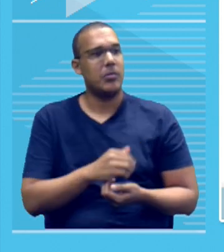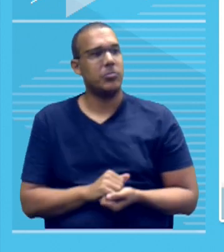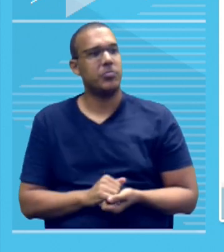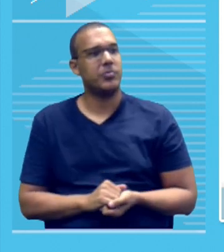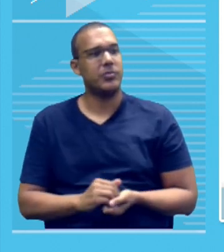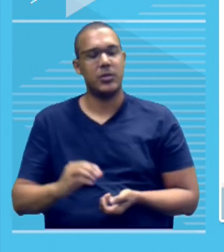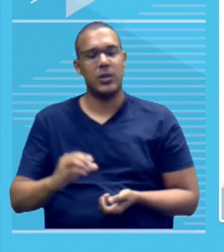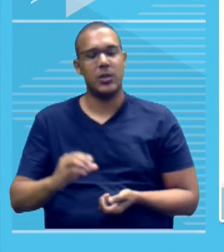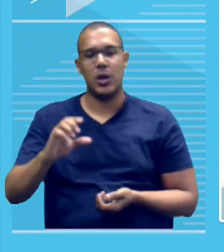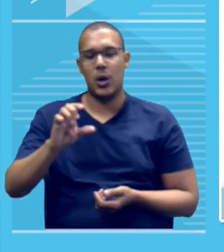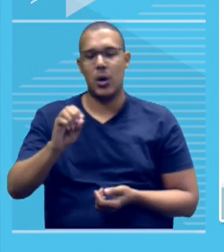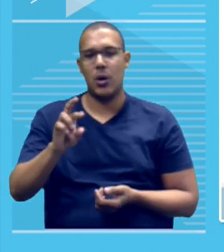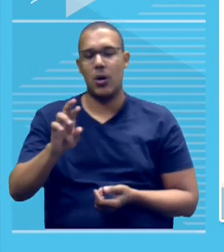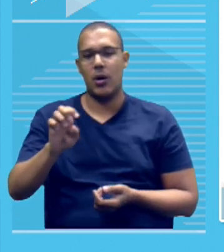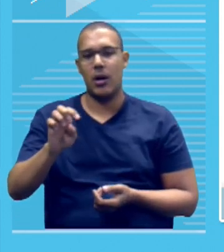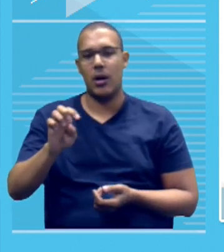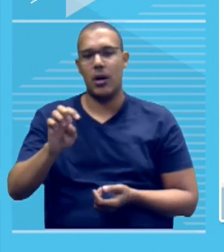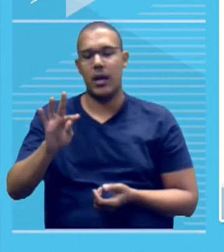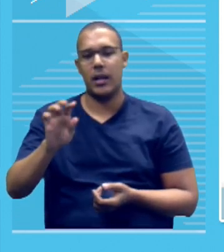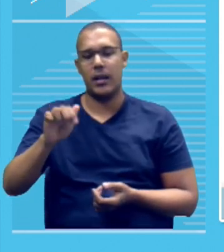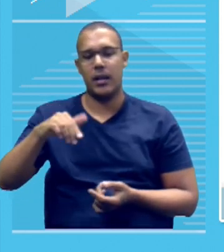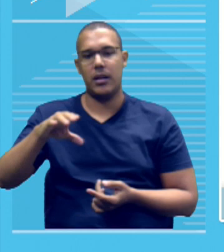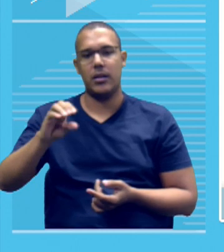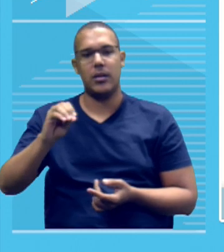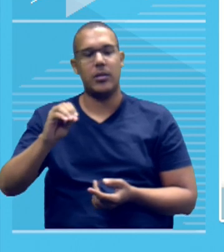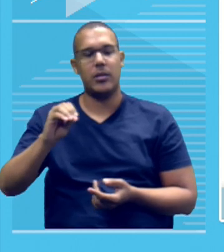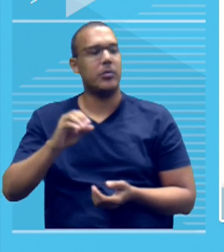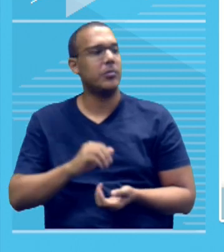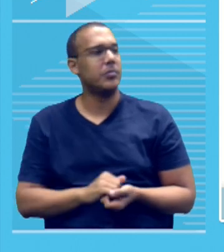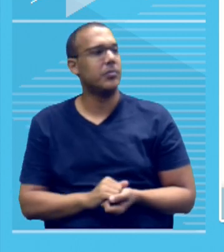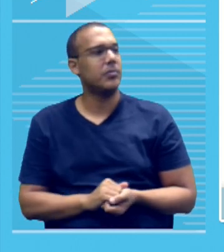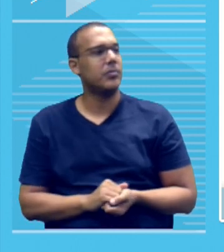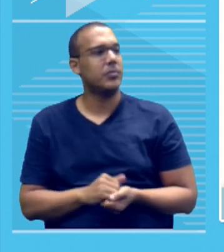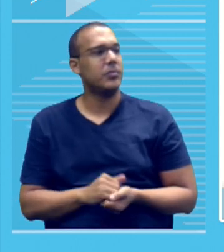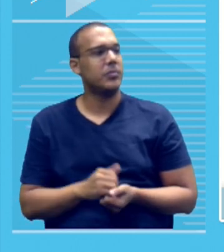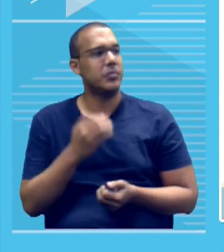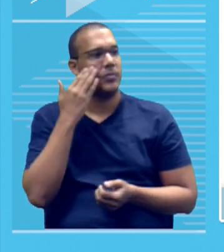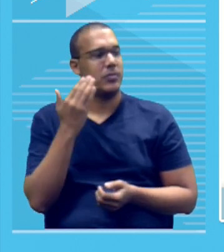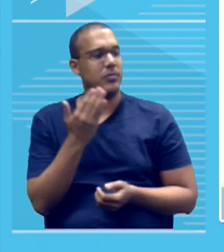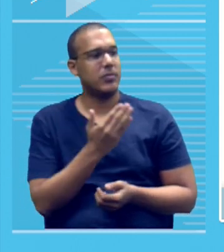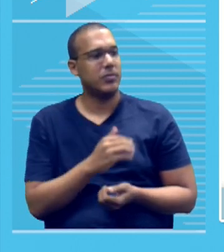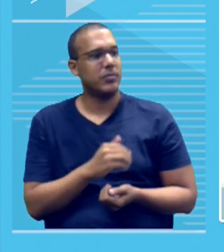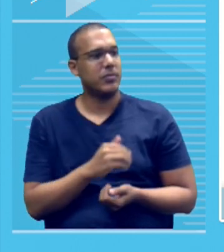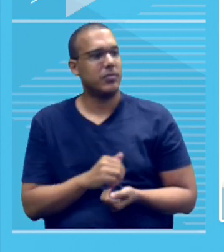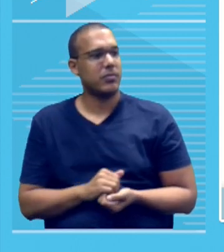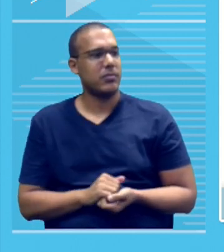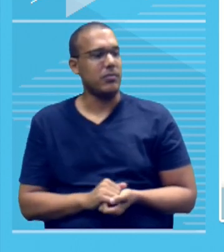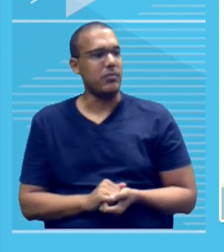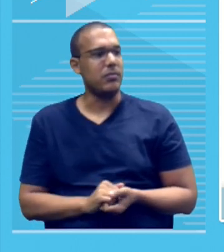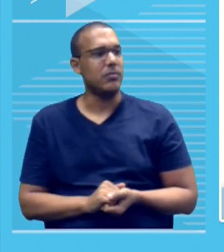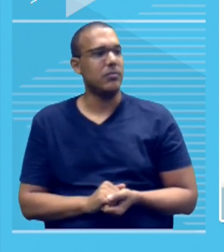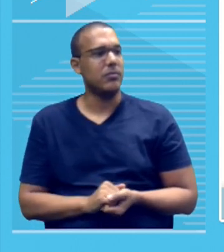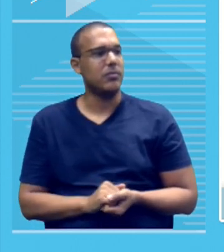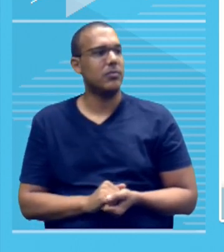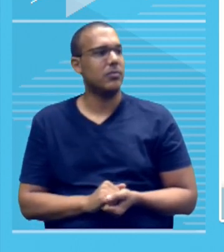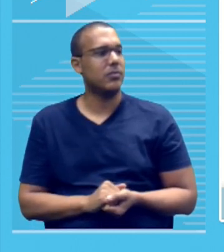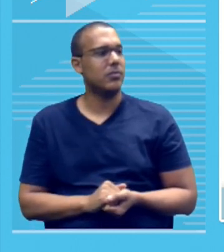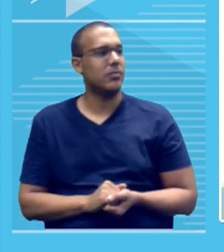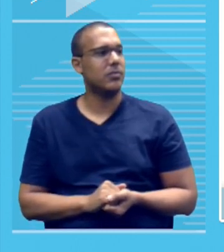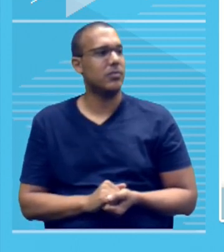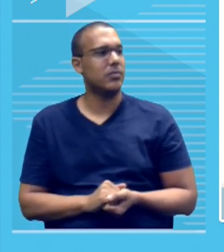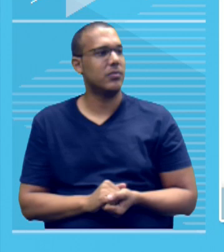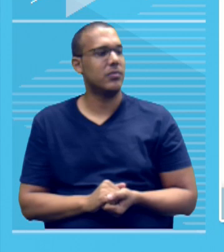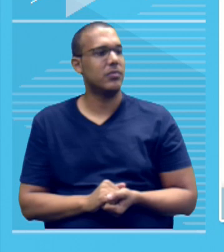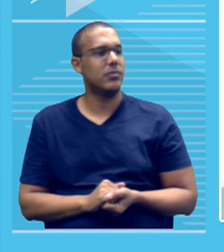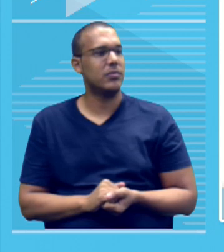cloretano. Ó, os haletos de hidrogênio... Tá? Reage com alceno produzindo haleto orgânico. O que vem